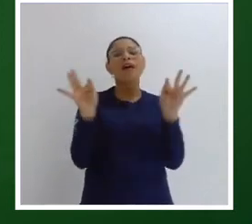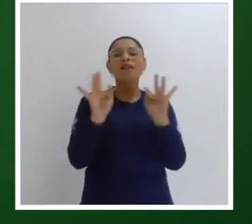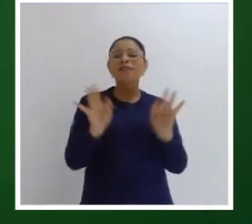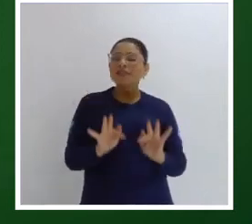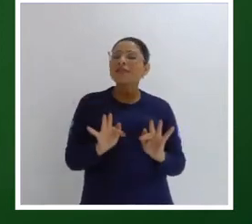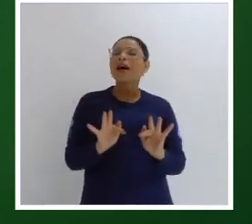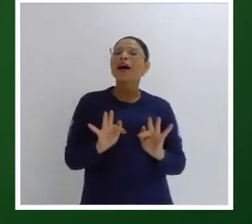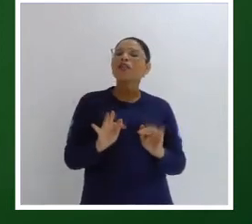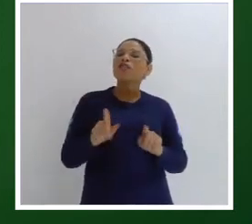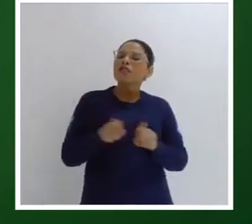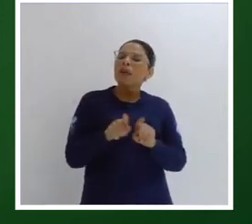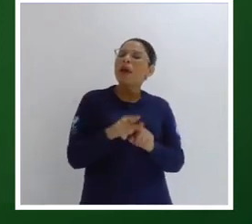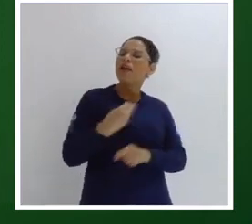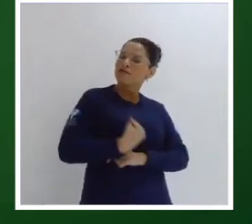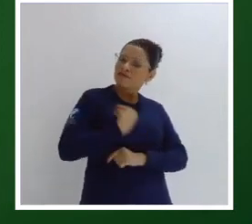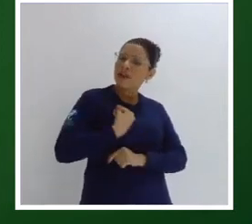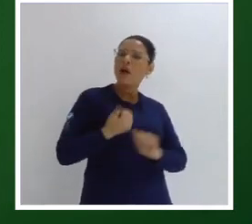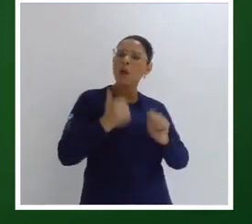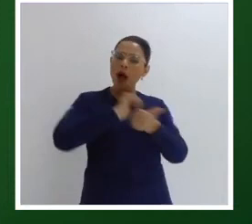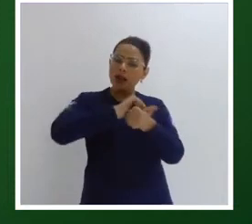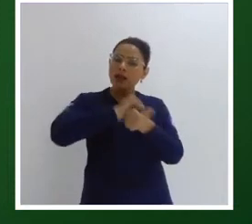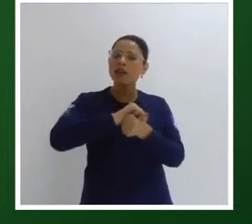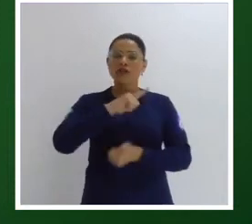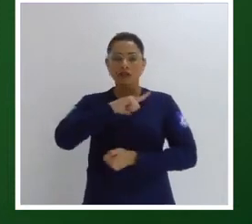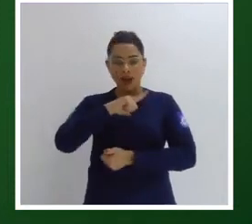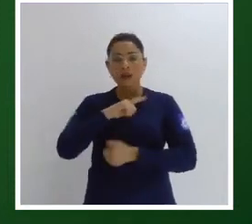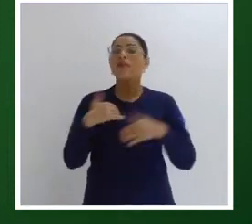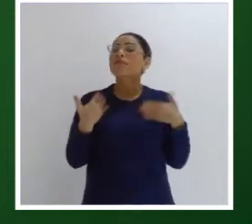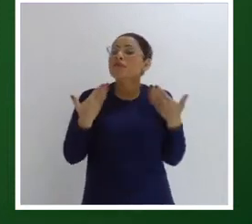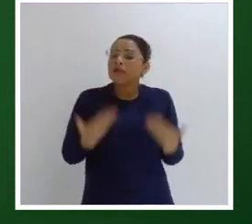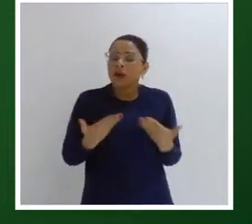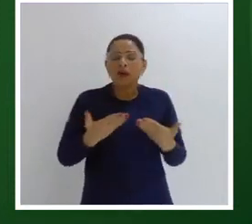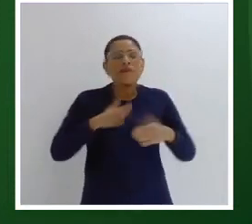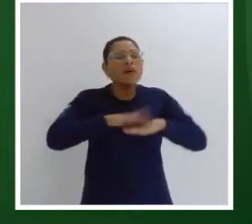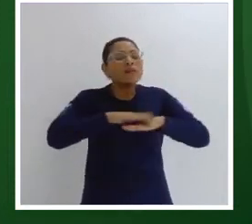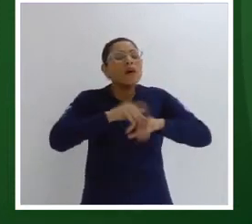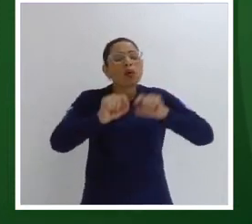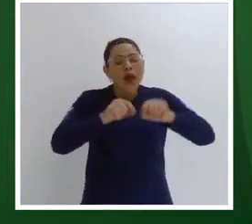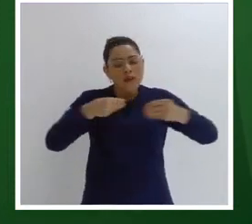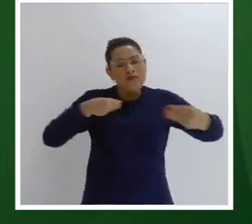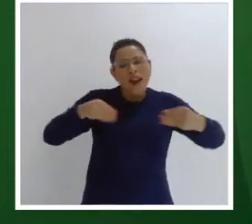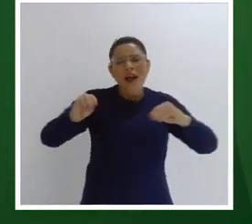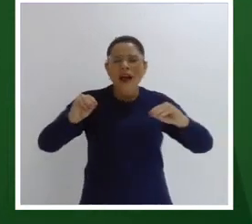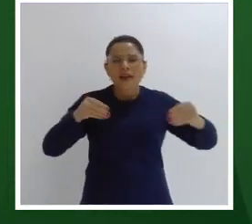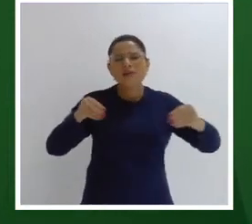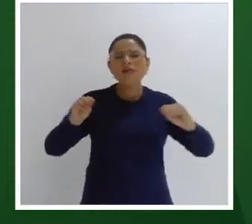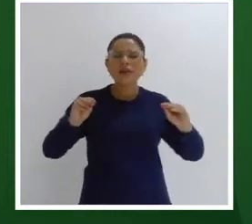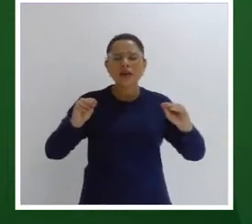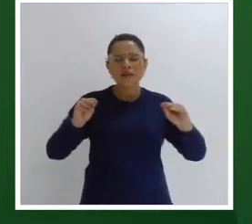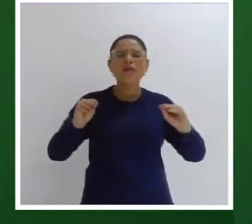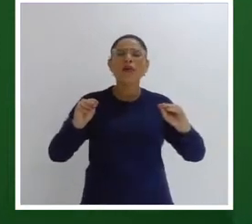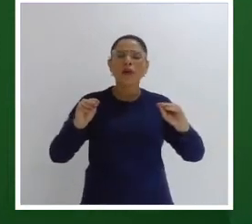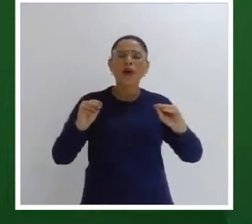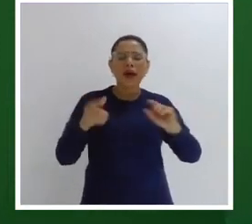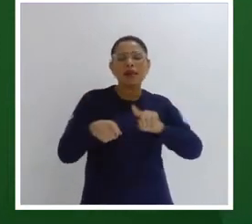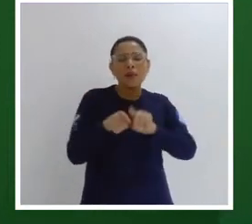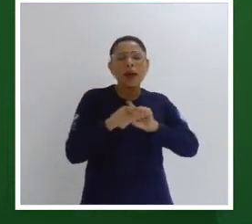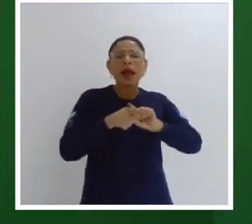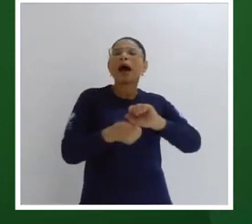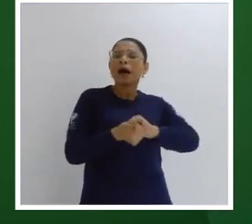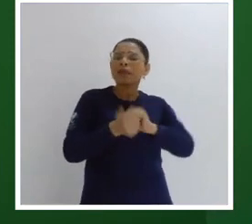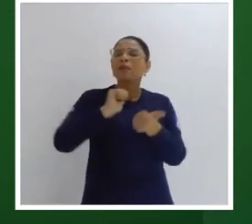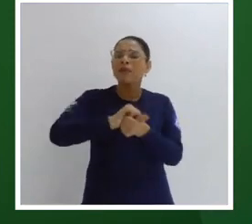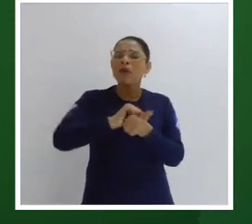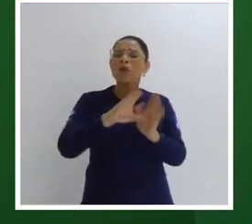e aí nós vamos falar em promover a flexibilidade e adaptação curricular em favor